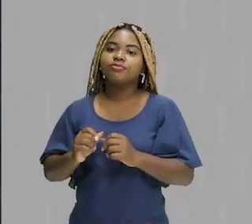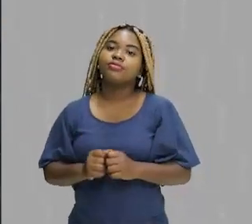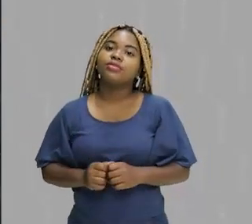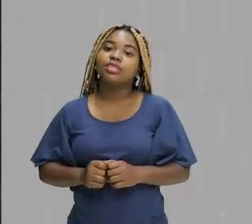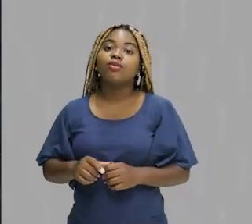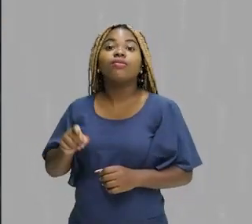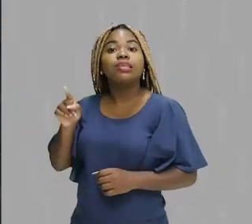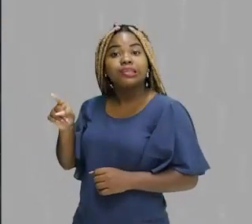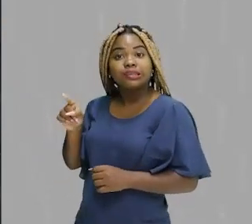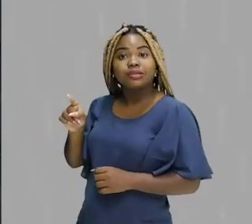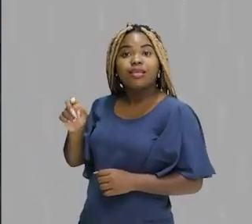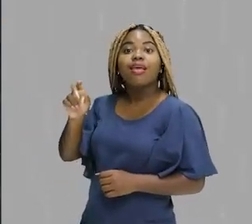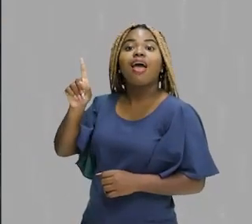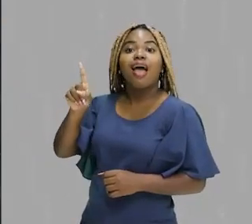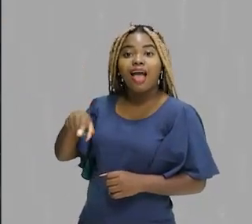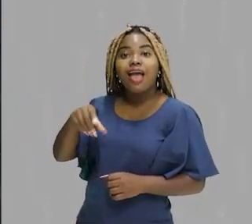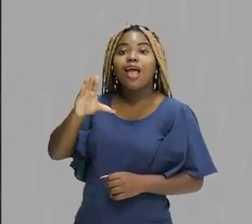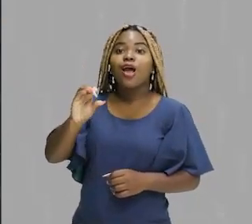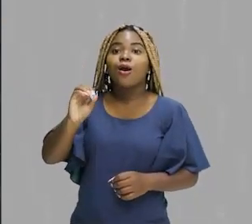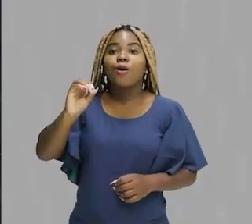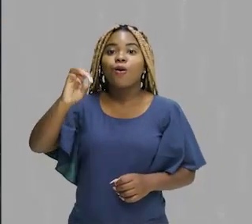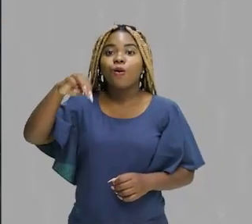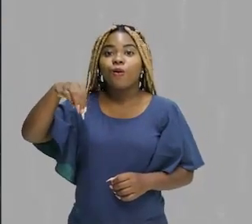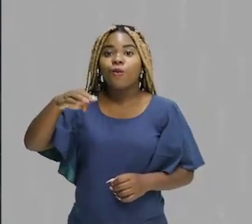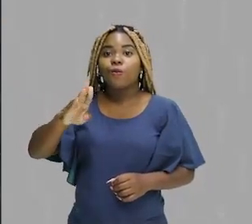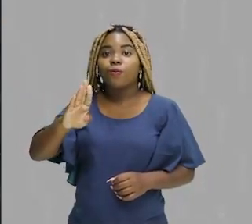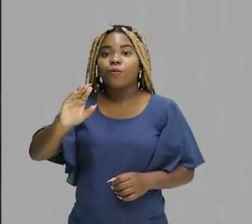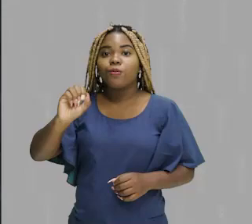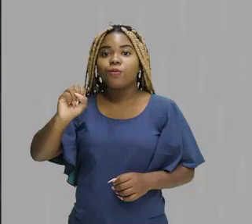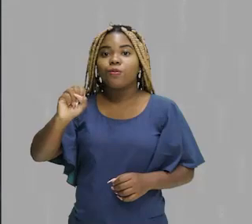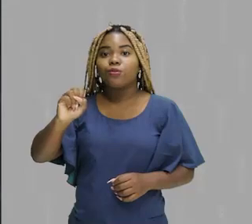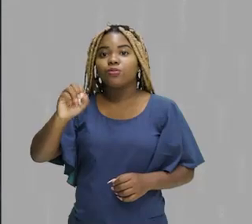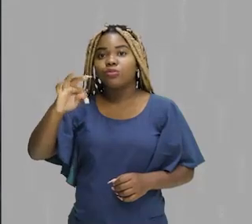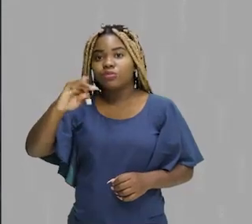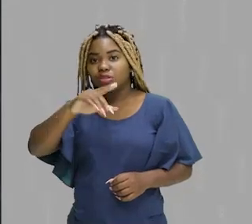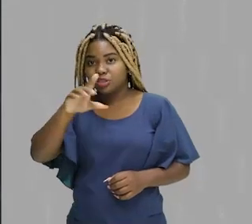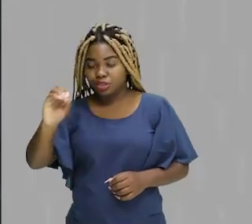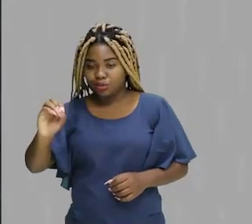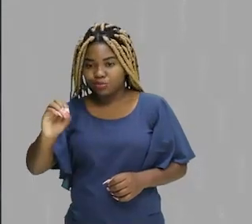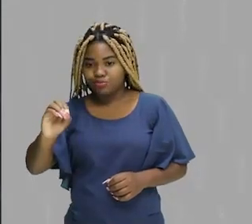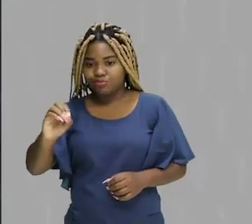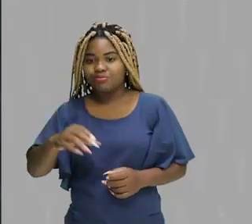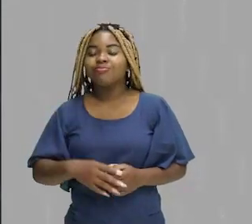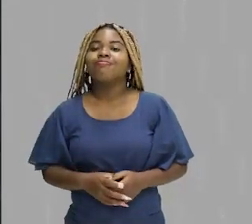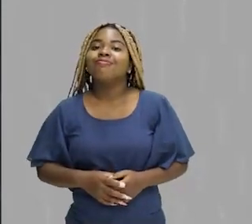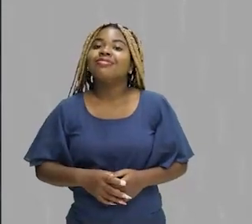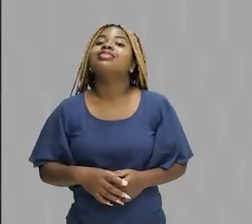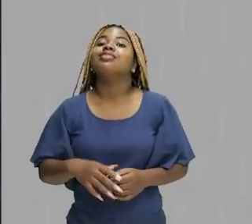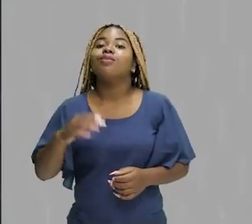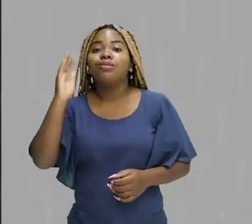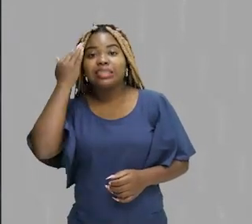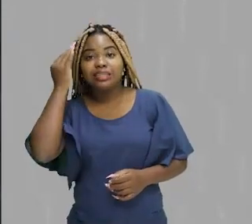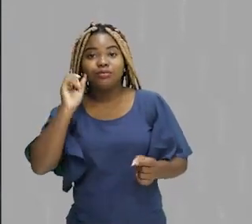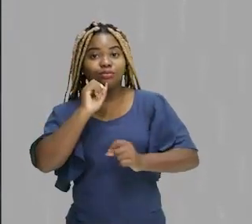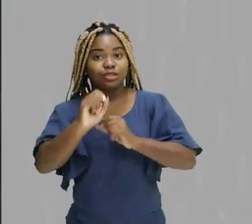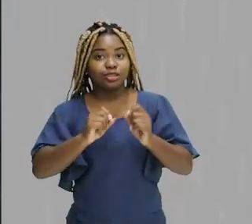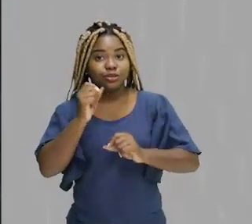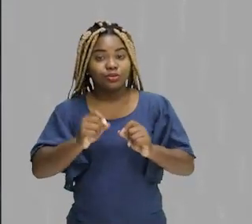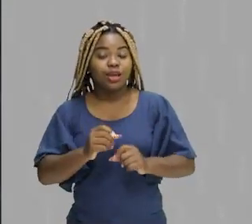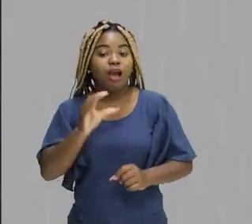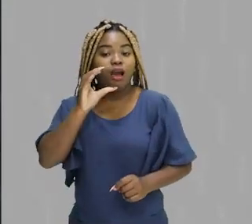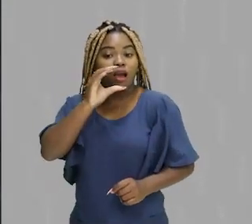combustão. Então, a gente já vai entender que na combustão o calor vai ser liberado. Então, a combustão é um